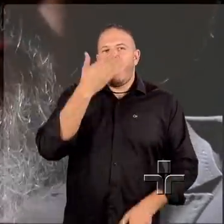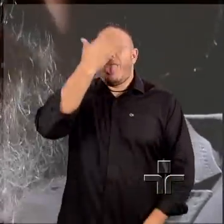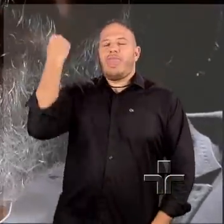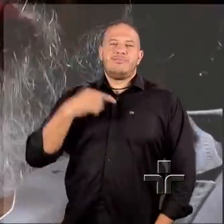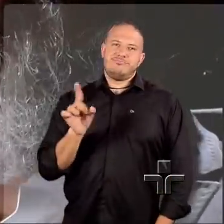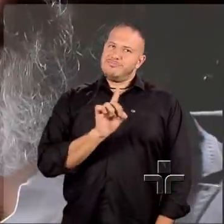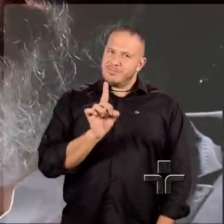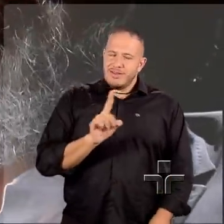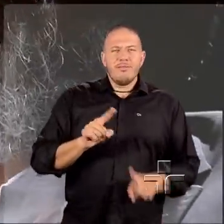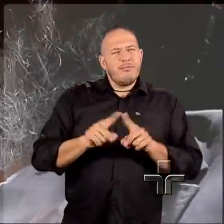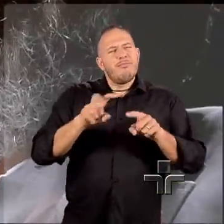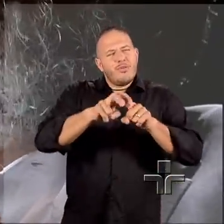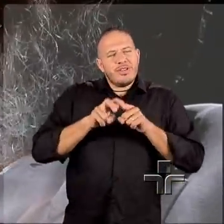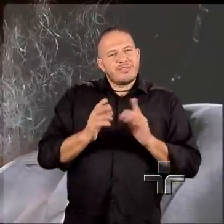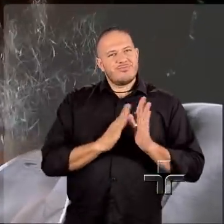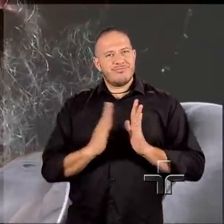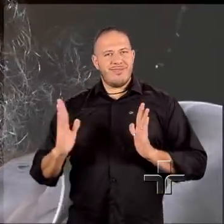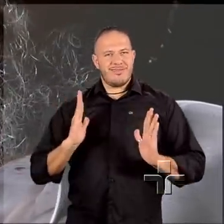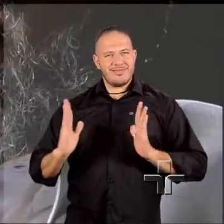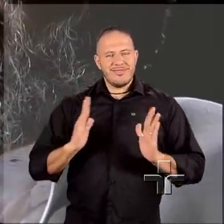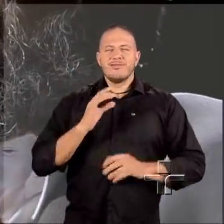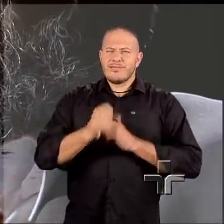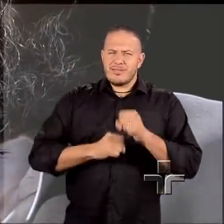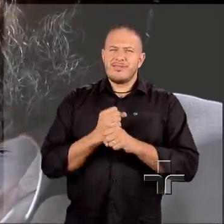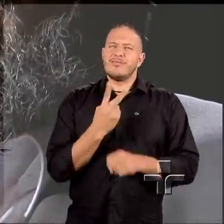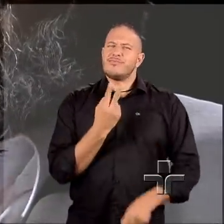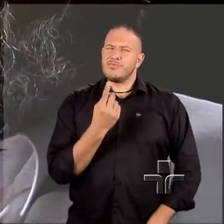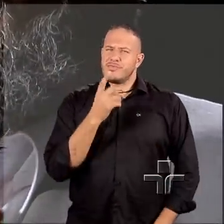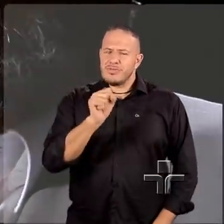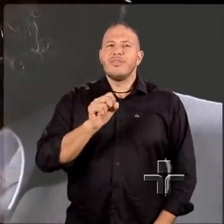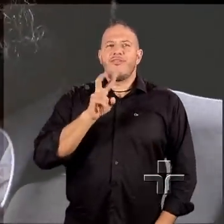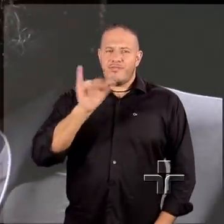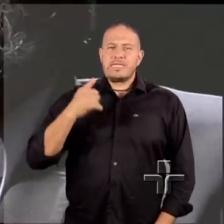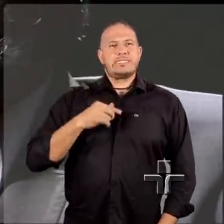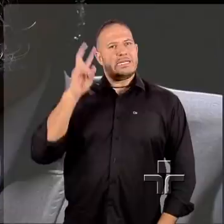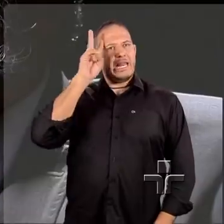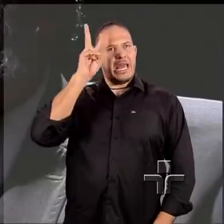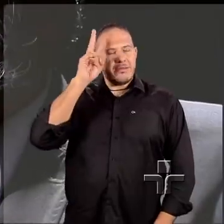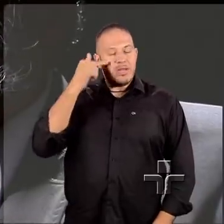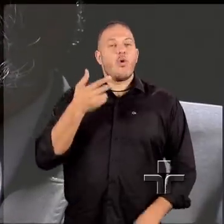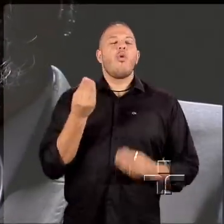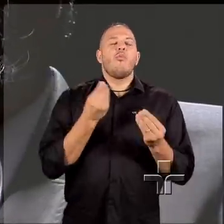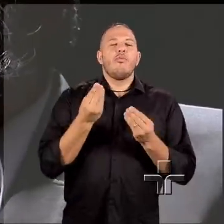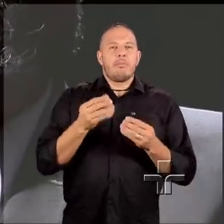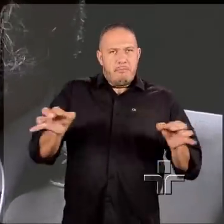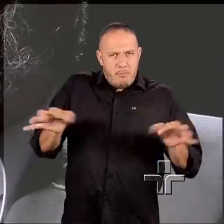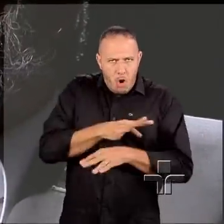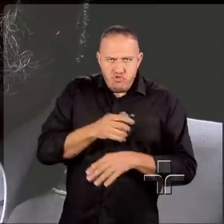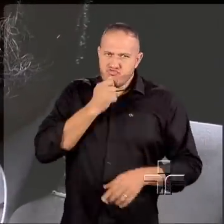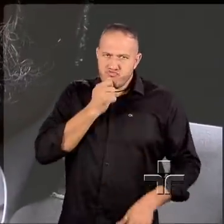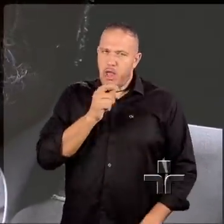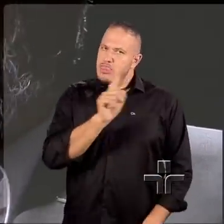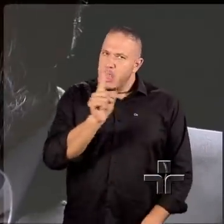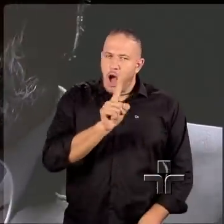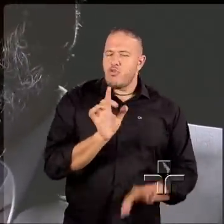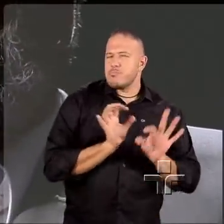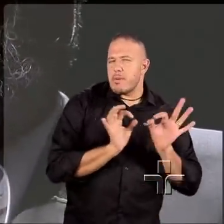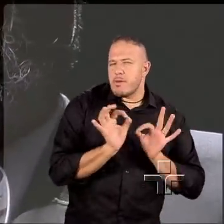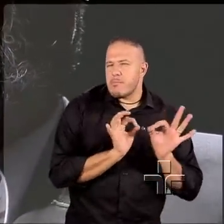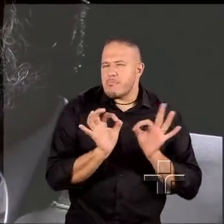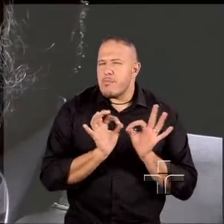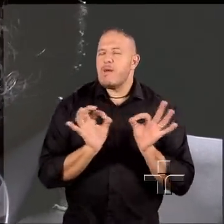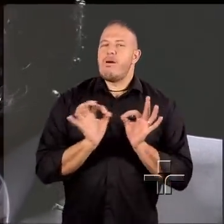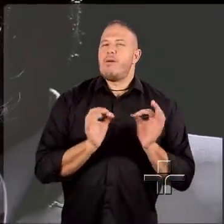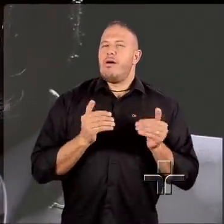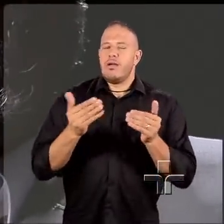Por isso, 2018 é um ano, sem dúvida, que será lembrado como de preparação. Não é um ano ainda de execução. A